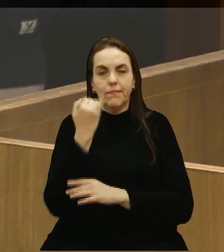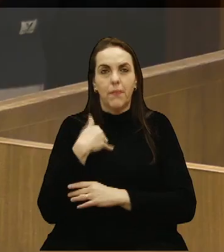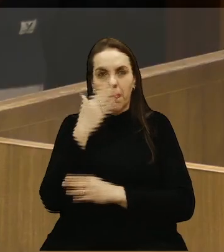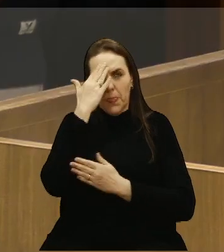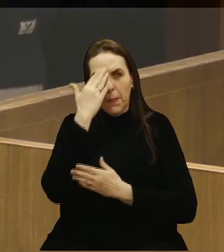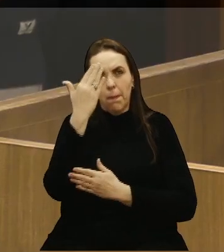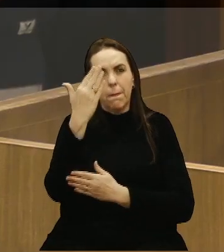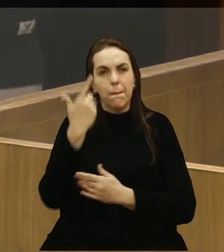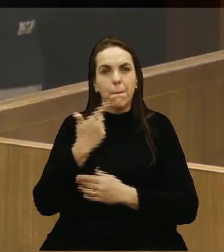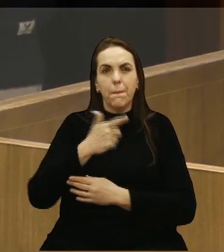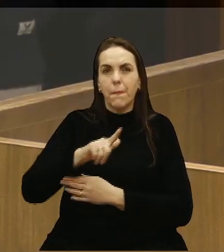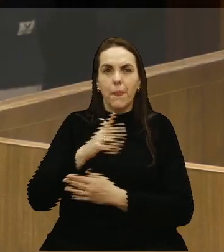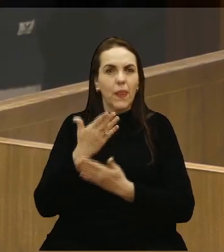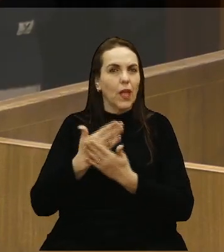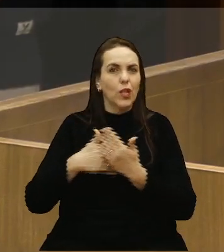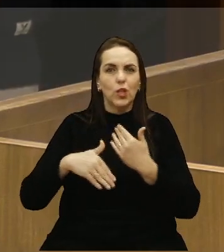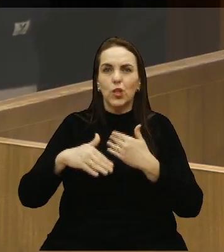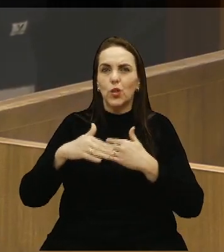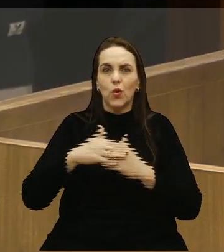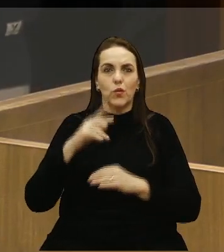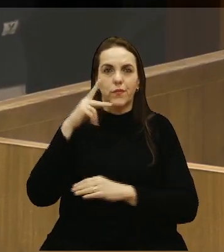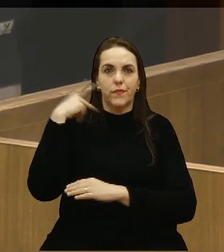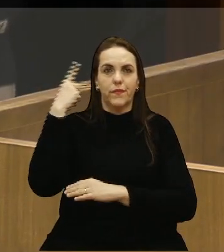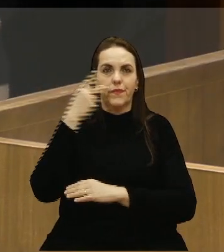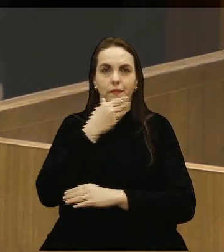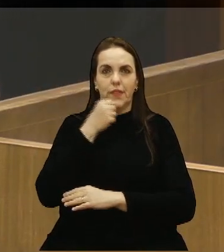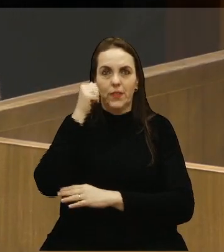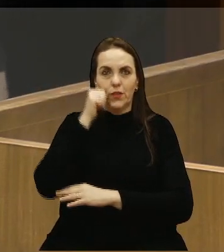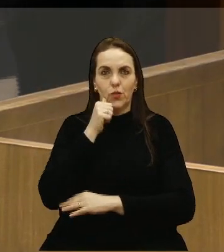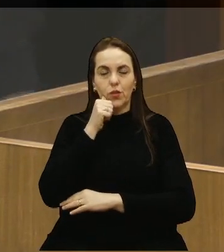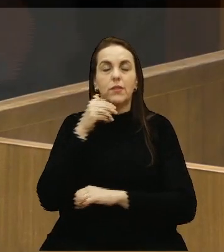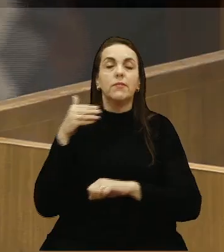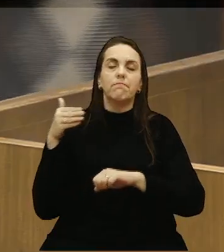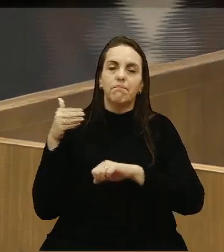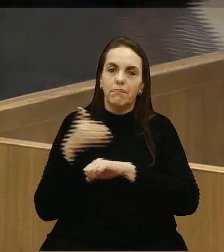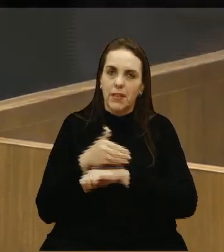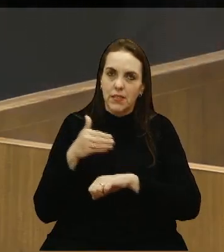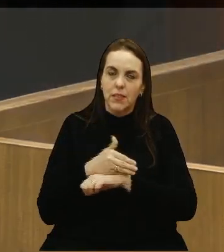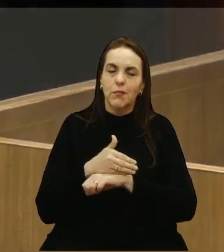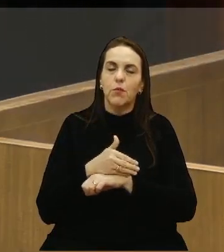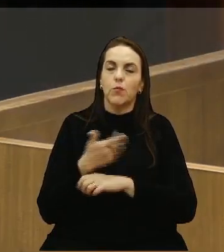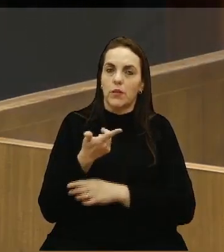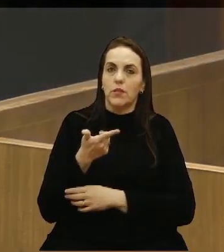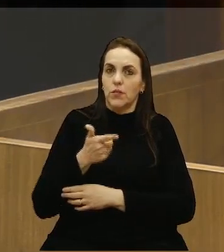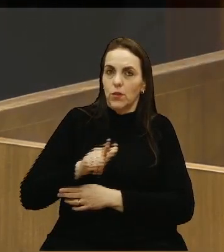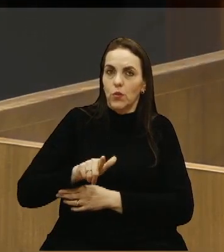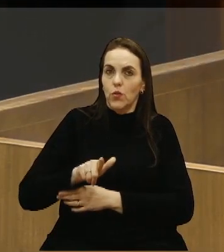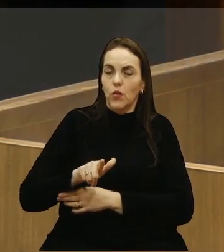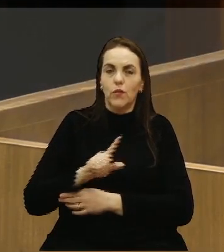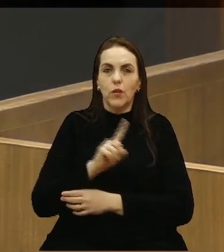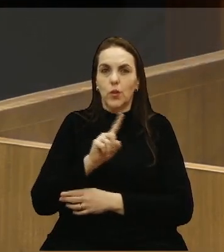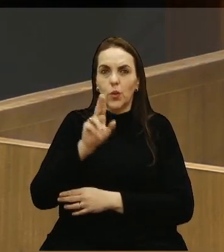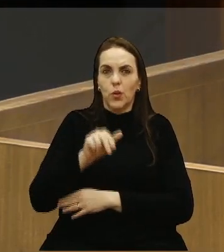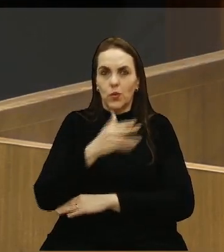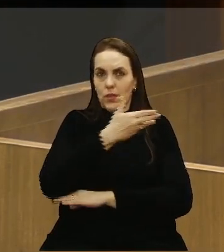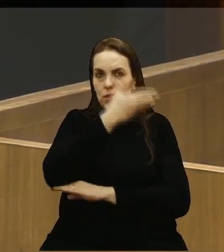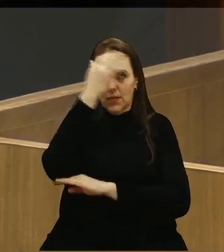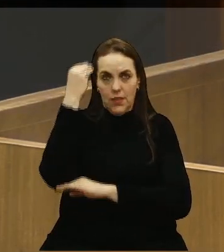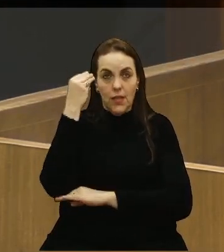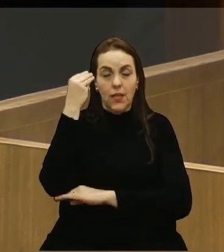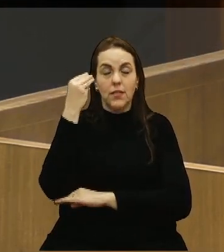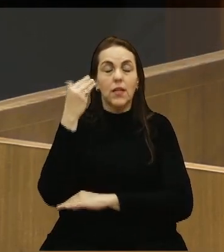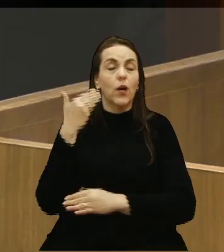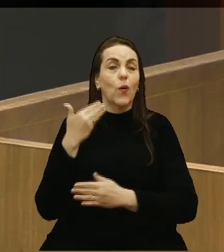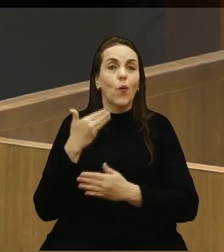agradeço novamente a todos os vereadores que participam e, de novo, né, não esqueçam de